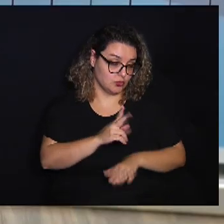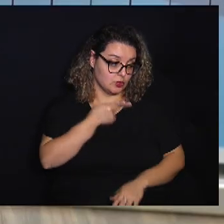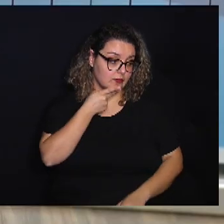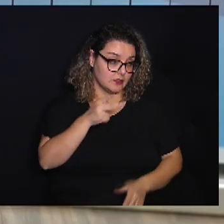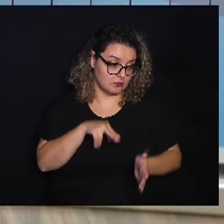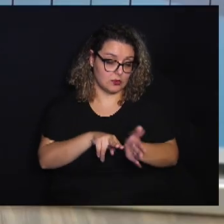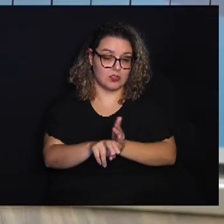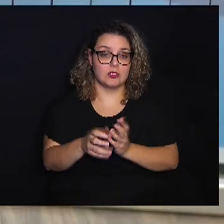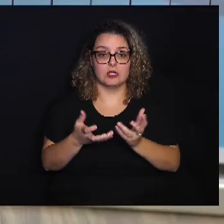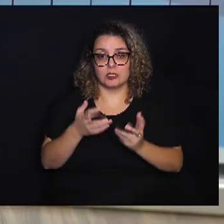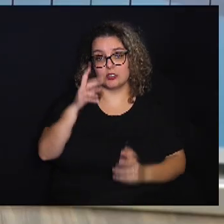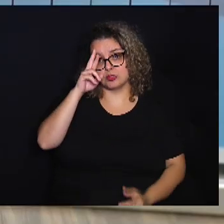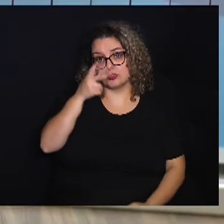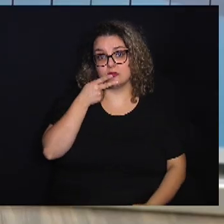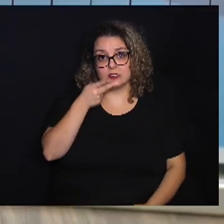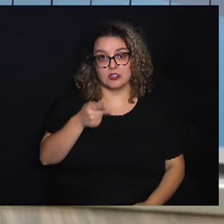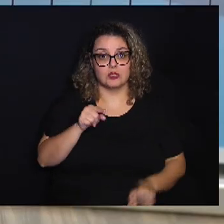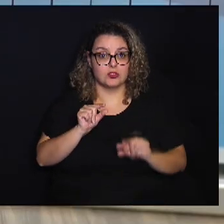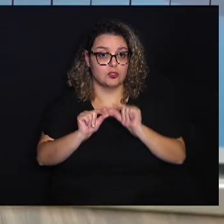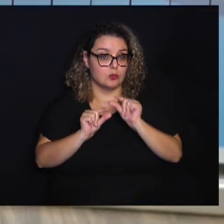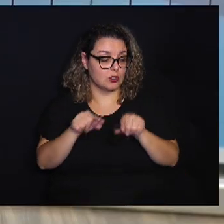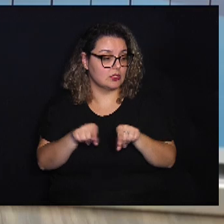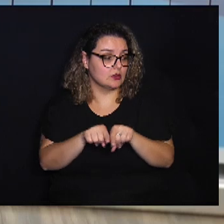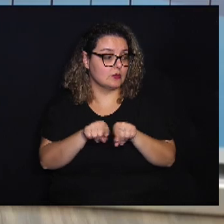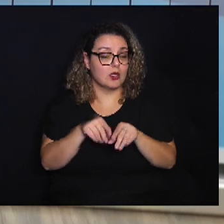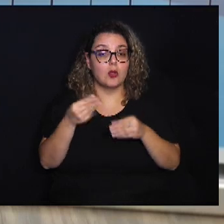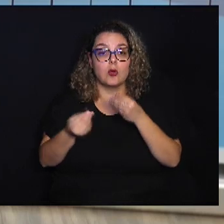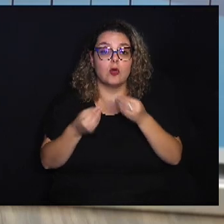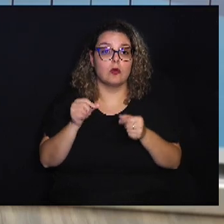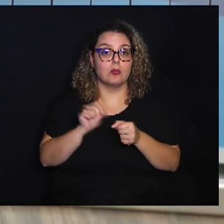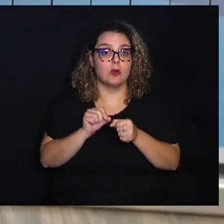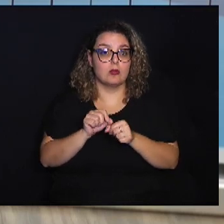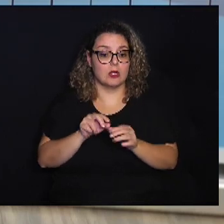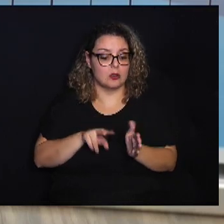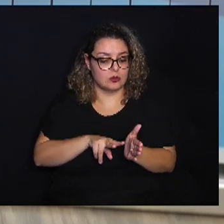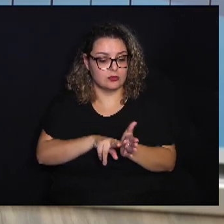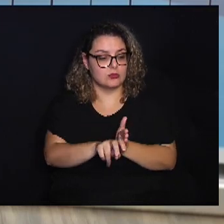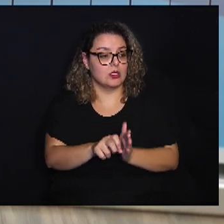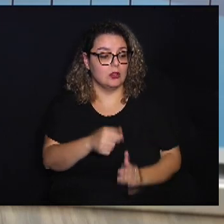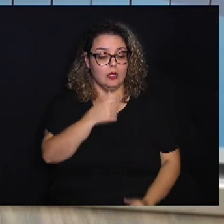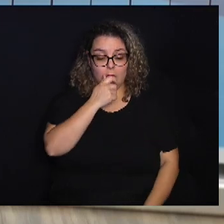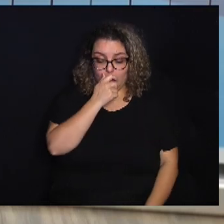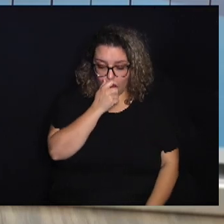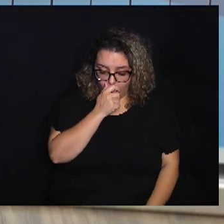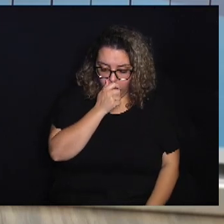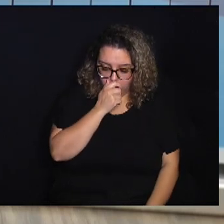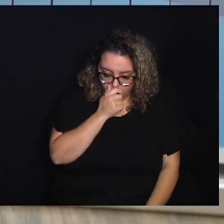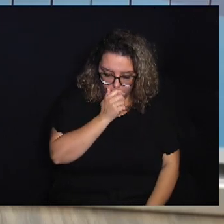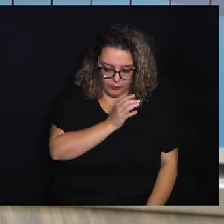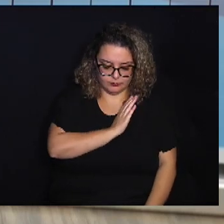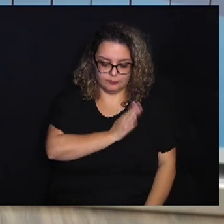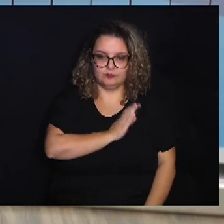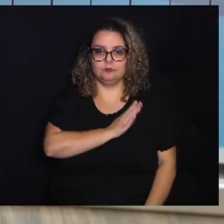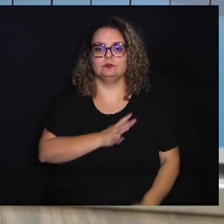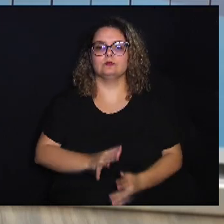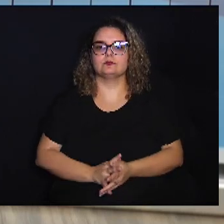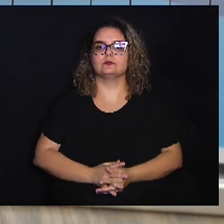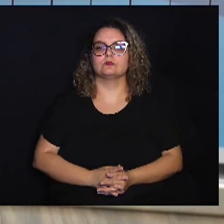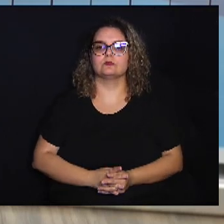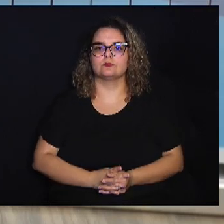diagnóstico, né, eu gostaria que o senhor falasse também um pouquinho como que é feito o diagnóstico da tosse cardíaca.